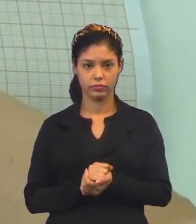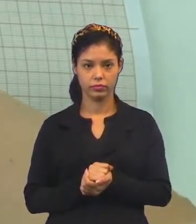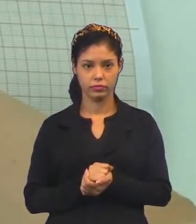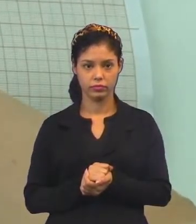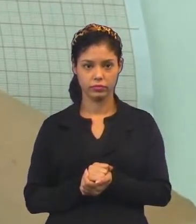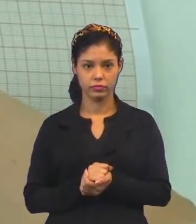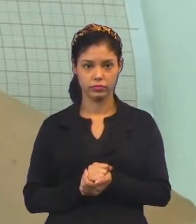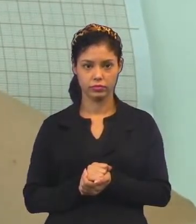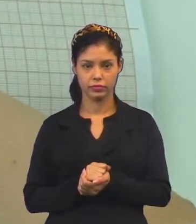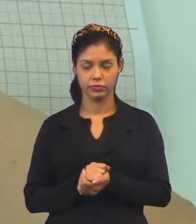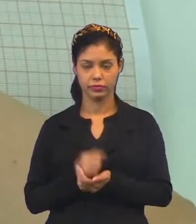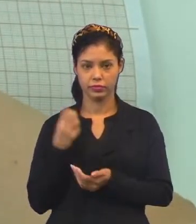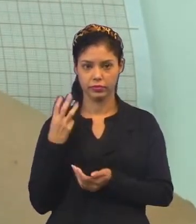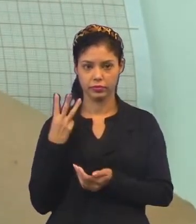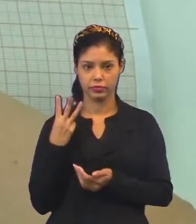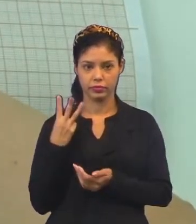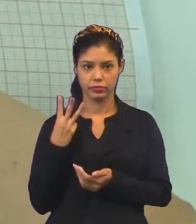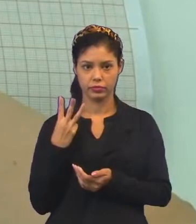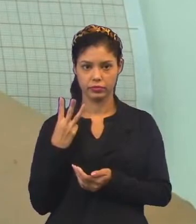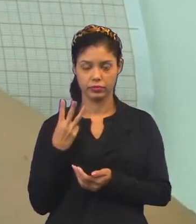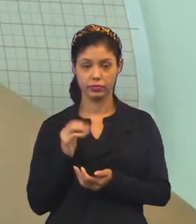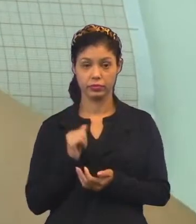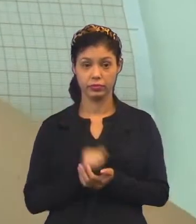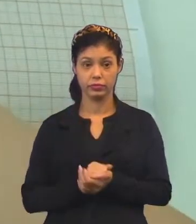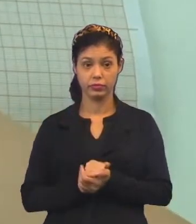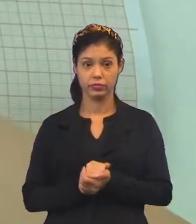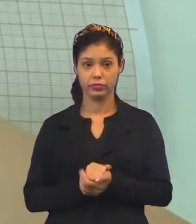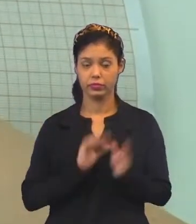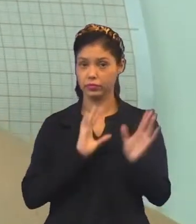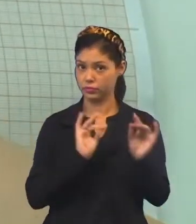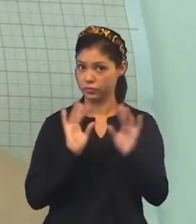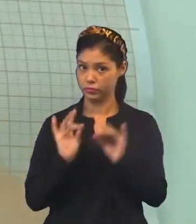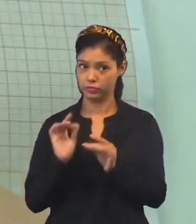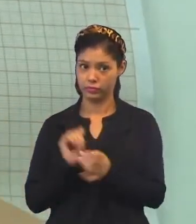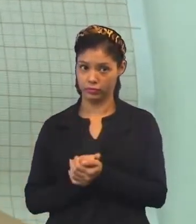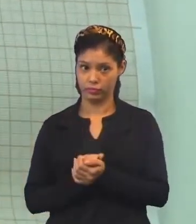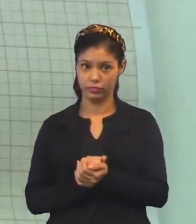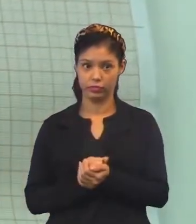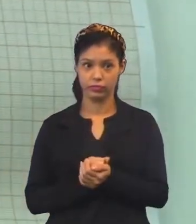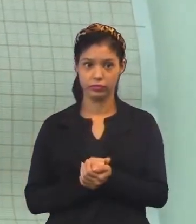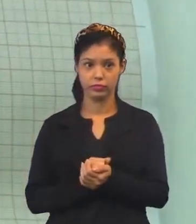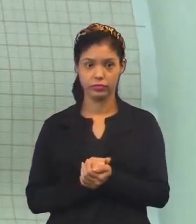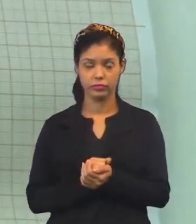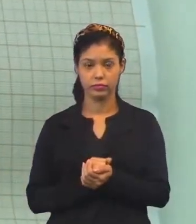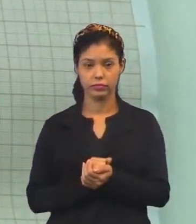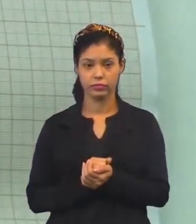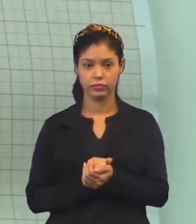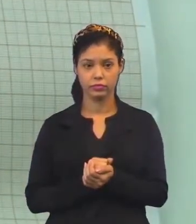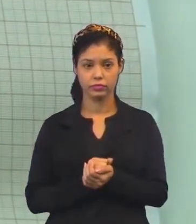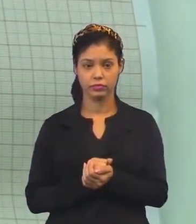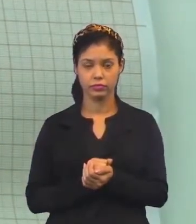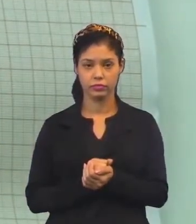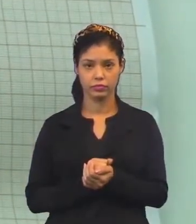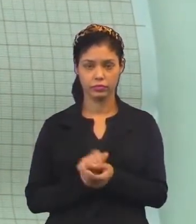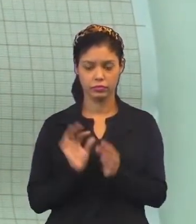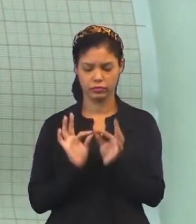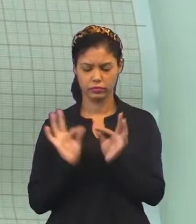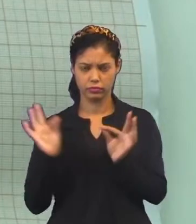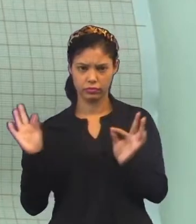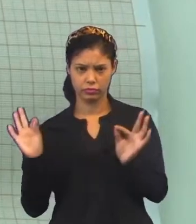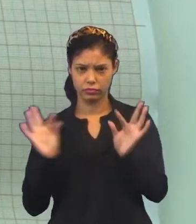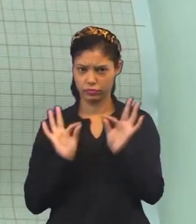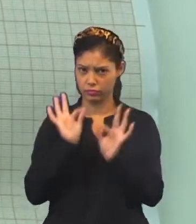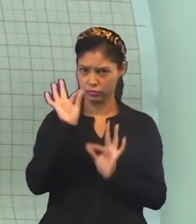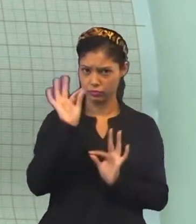usar 3 quadradinhos, que cada quadradinho corresponde a 1 metro quadrado ou